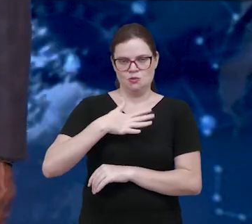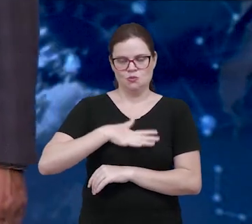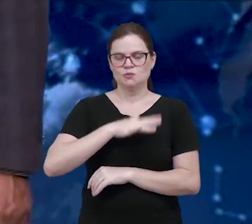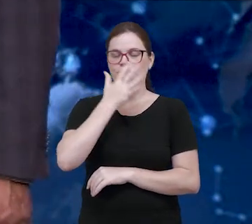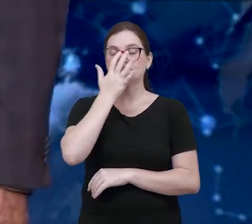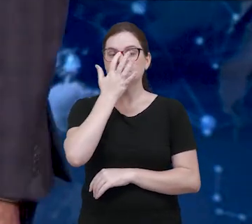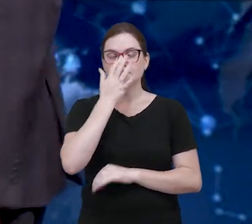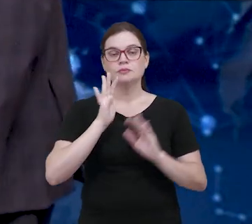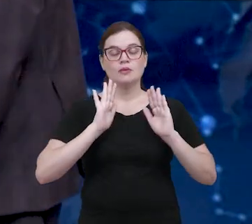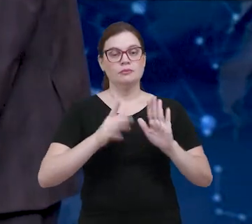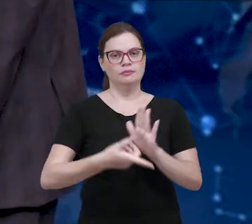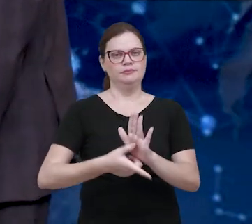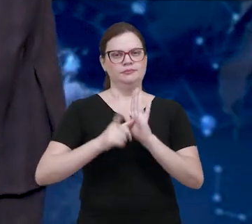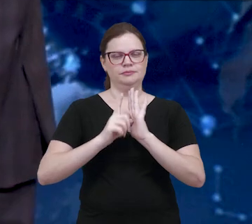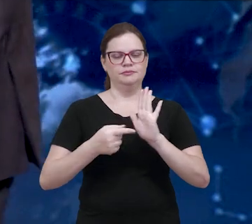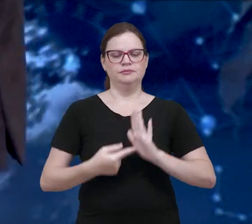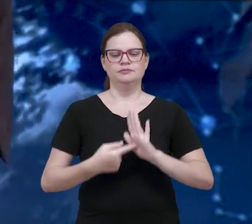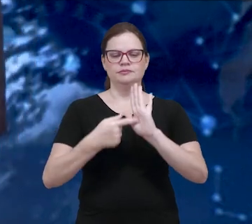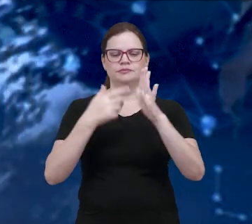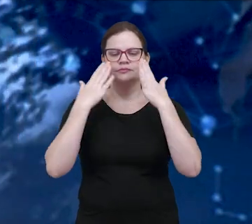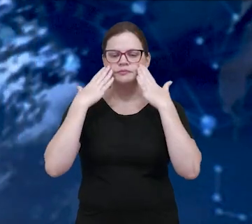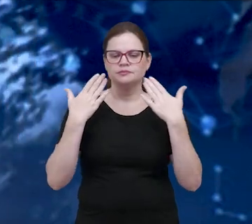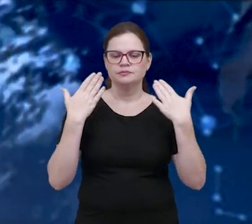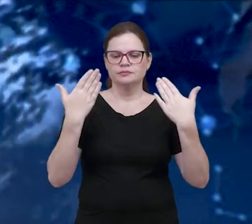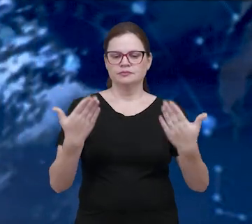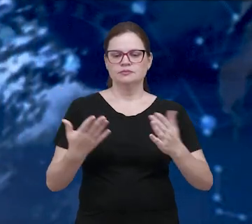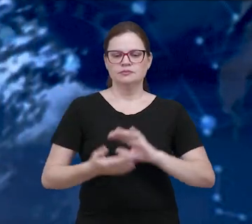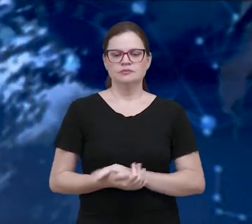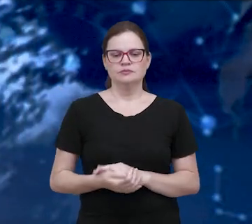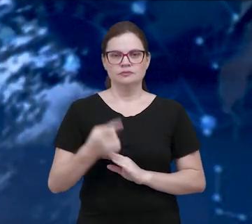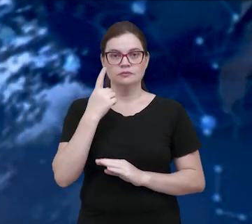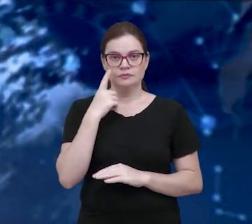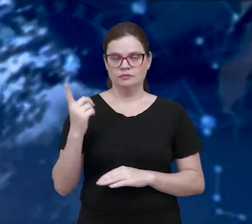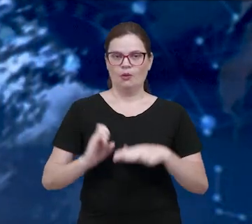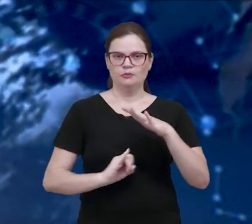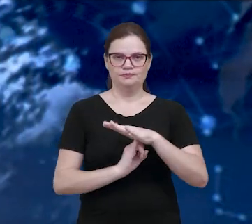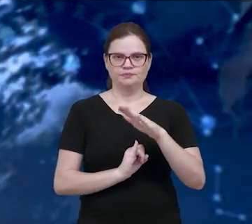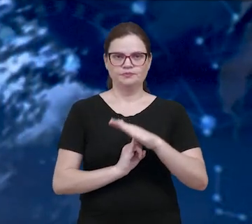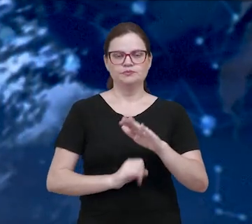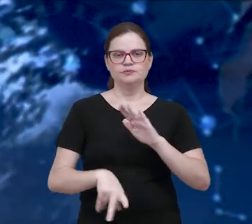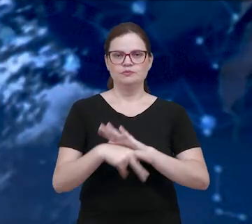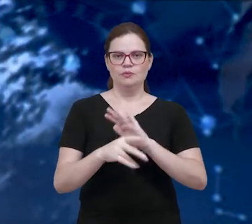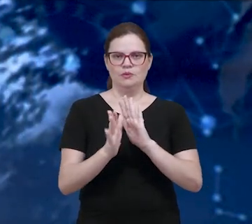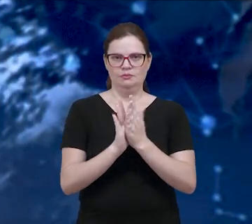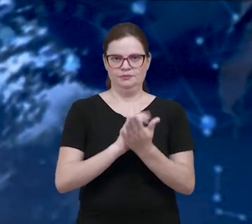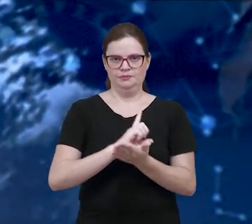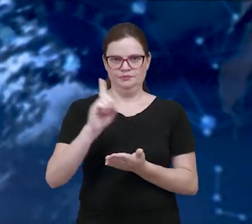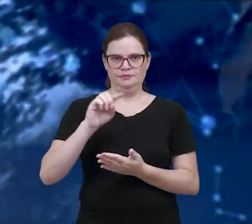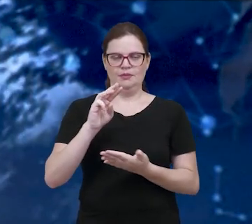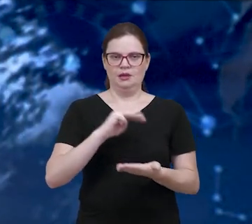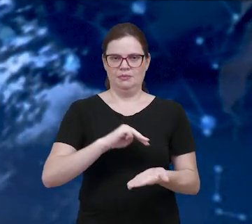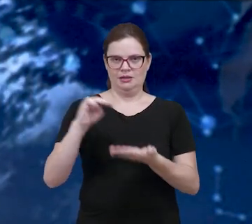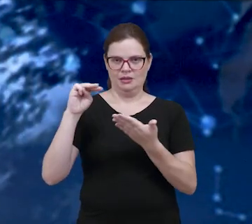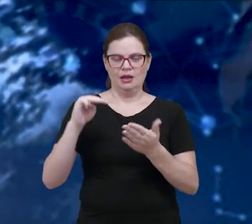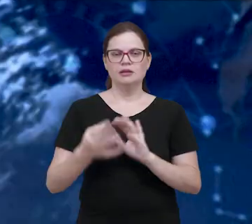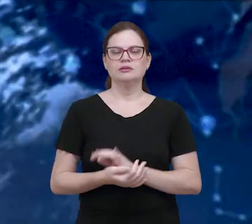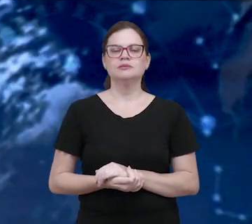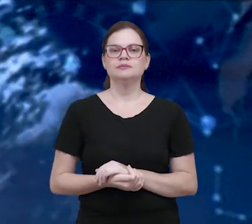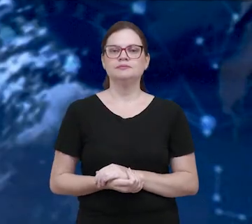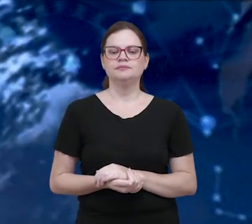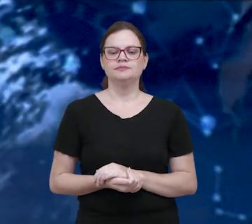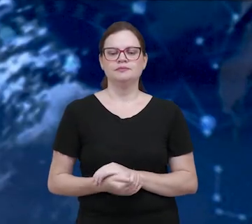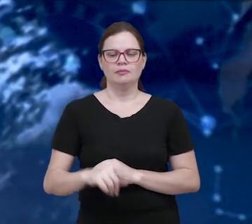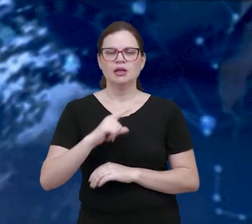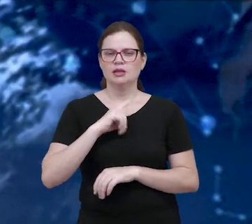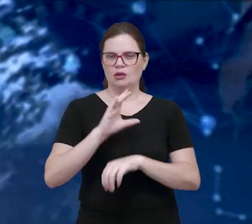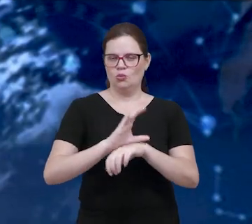gostaria de apresentar para vocês aqui o Instituto Bíblico da Igreja Cristã Maranata, que tem promovido esses cursos, né? Que tem